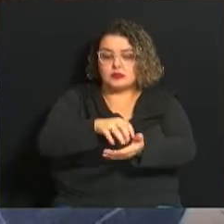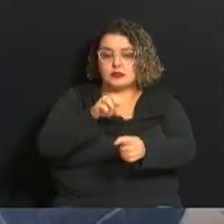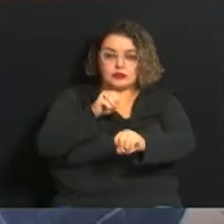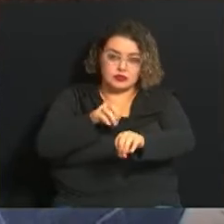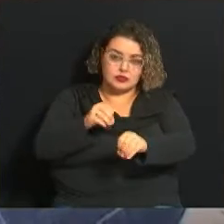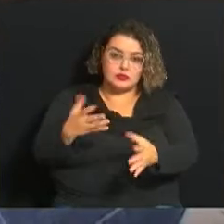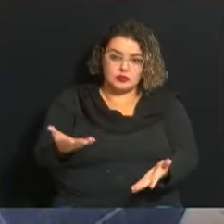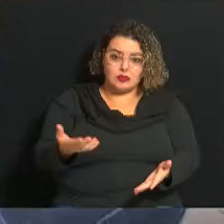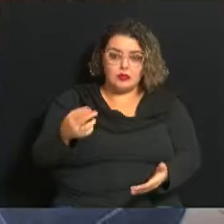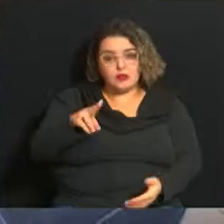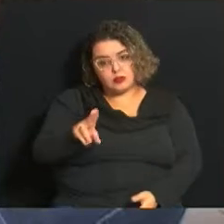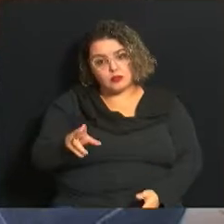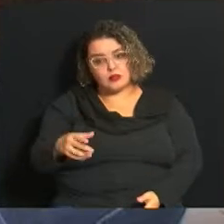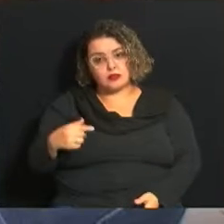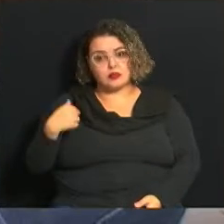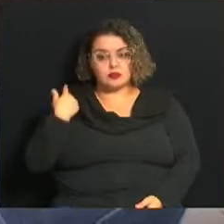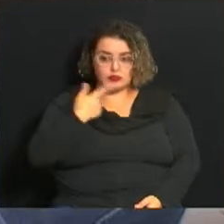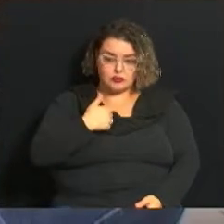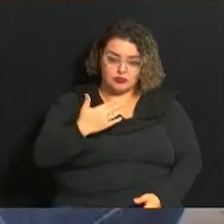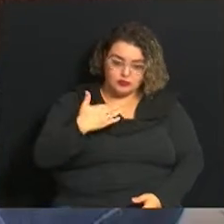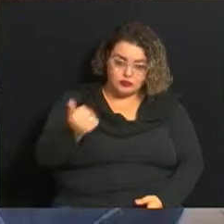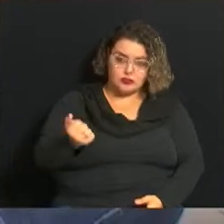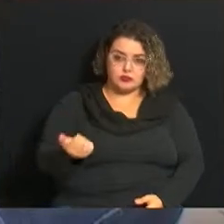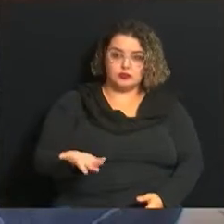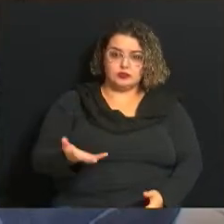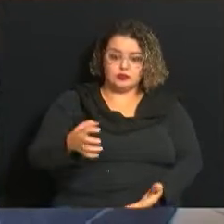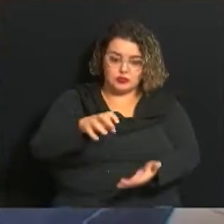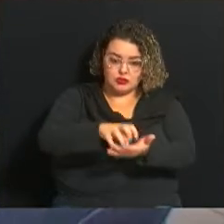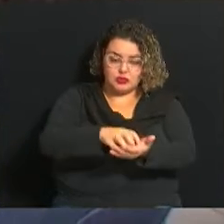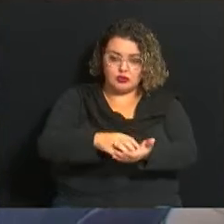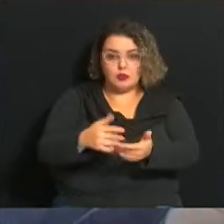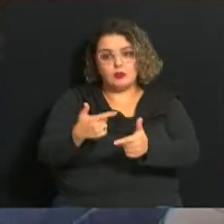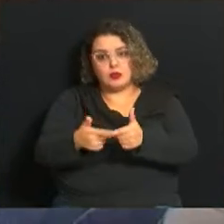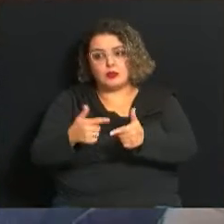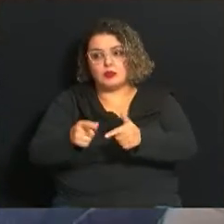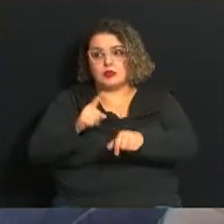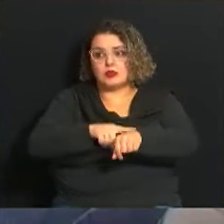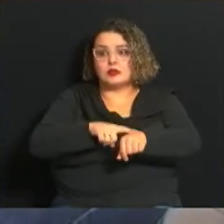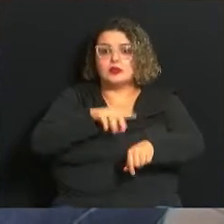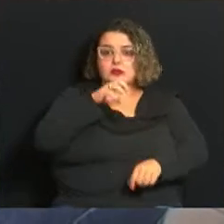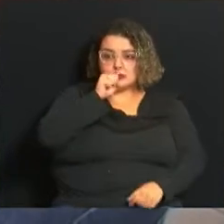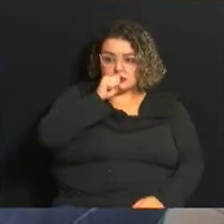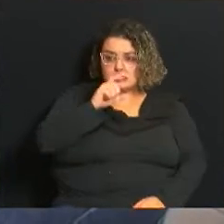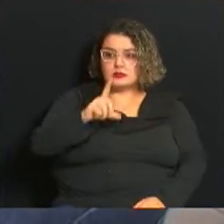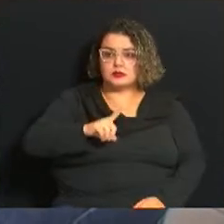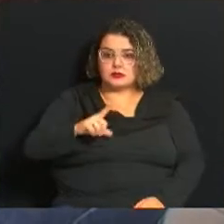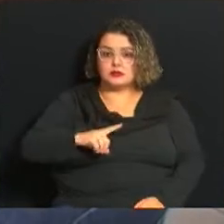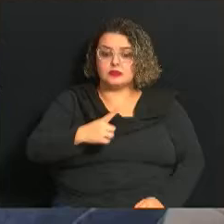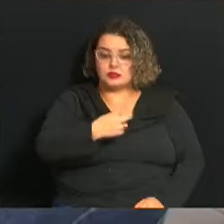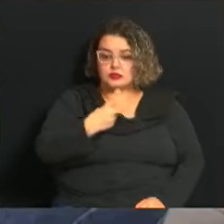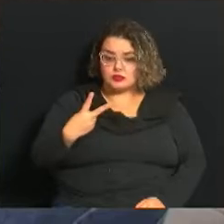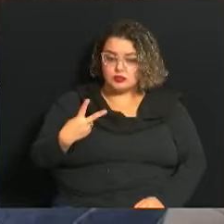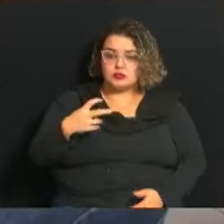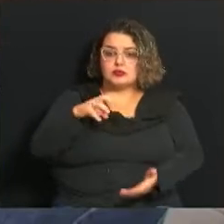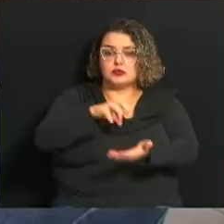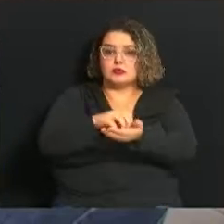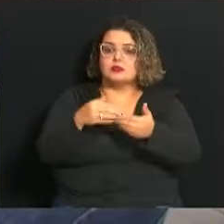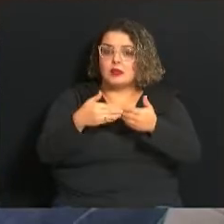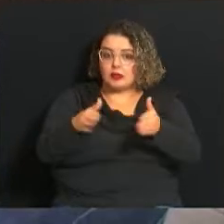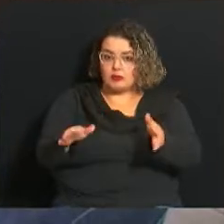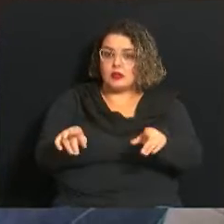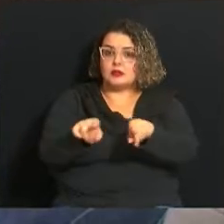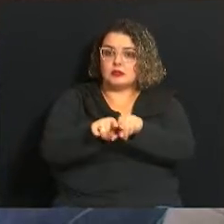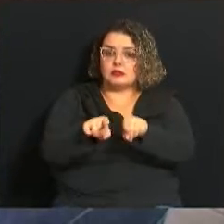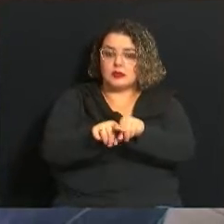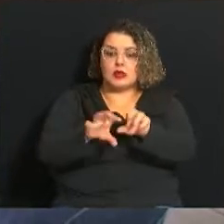que procurem os nossos serviços. Caso tenha um problema no horário, de sábado sempre temos 12 centros de saúde abertos também à